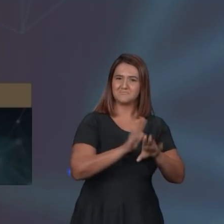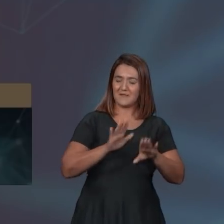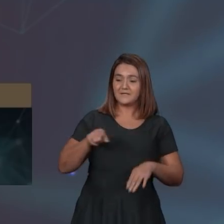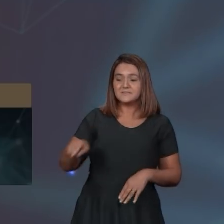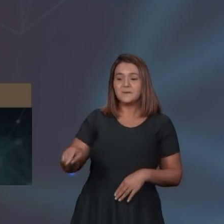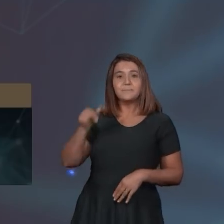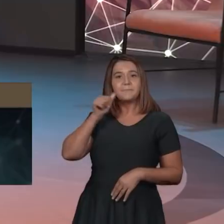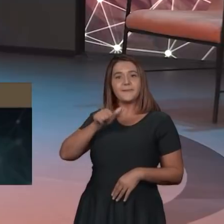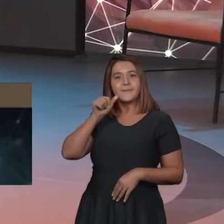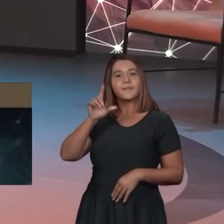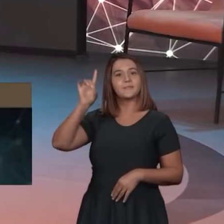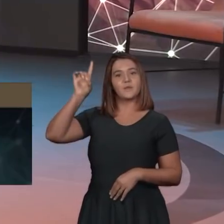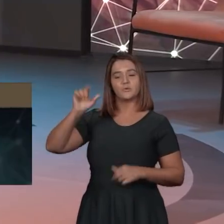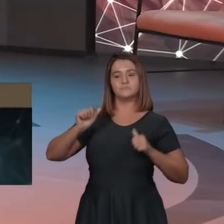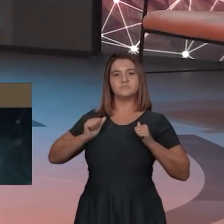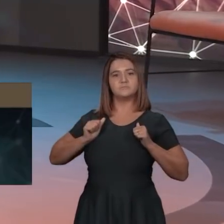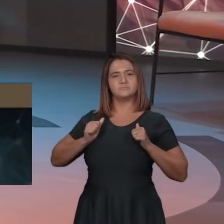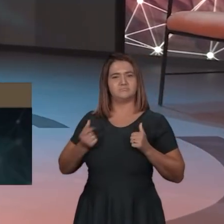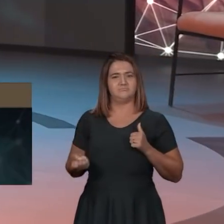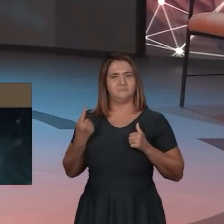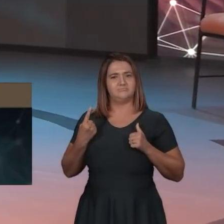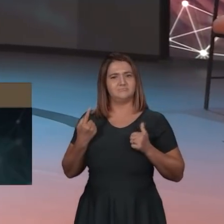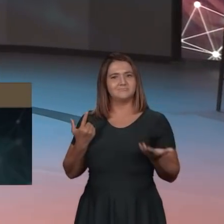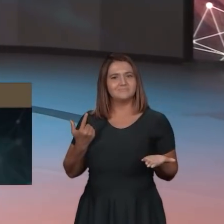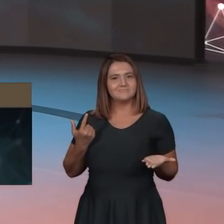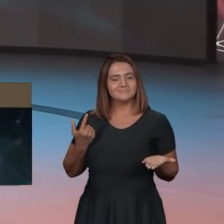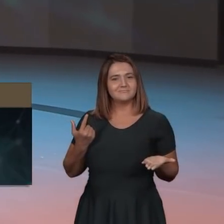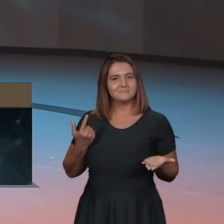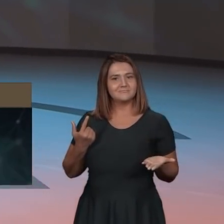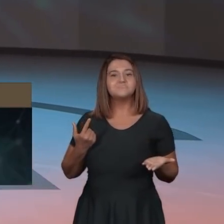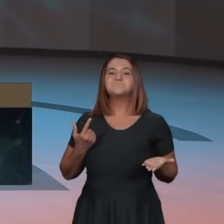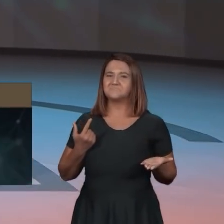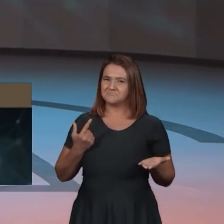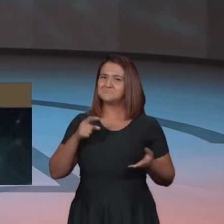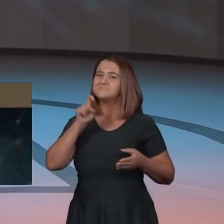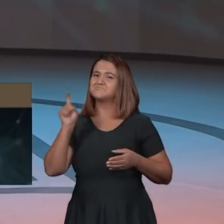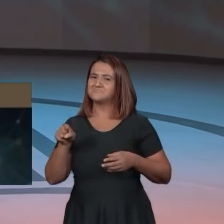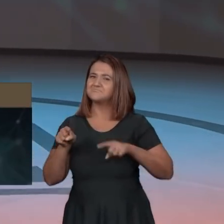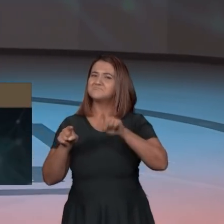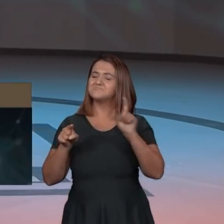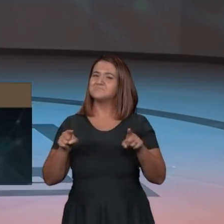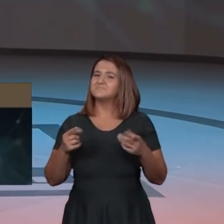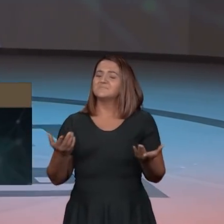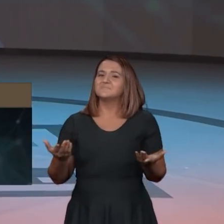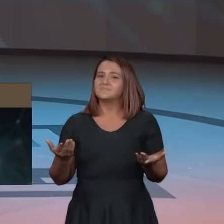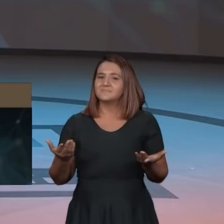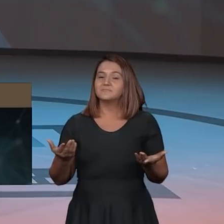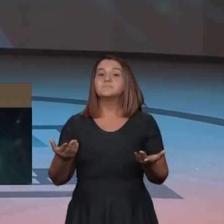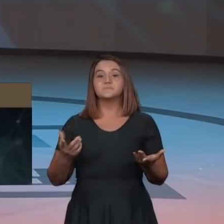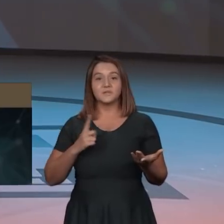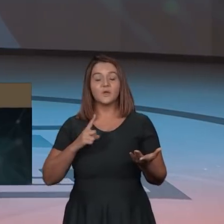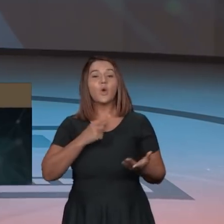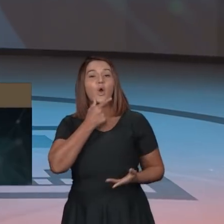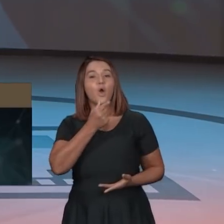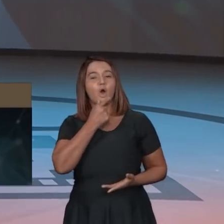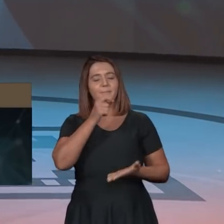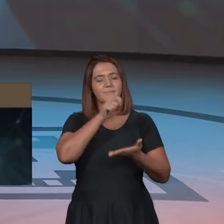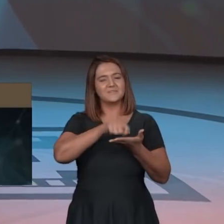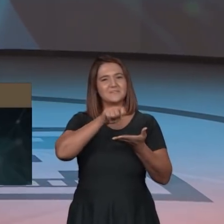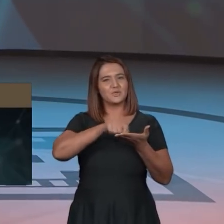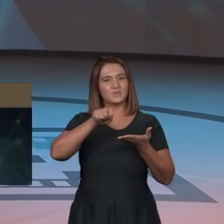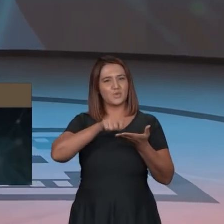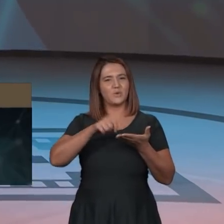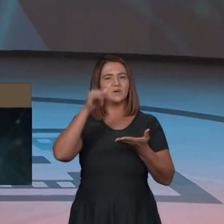psicopata? Essas perguntas realmente mexem com a gente. E um antigo escritor que era ateu e depois se